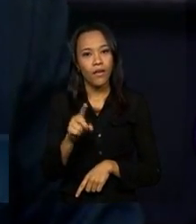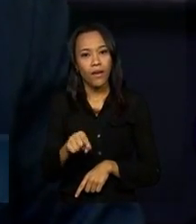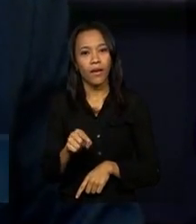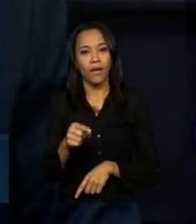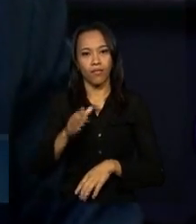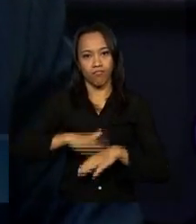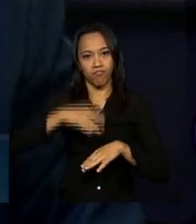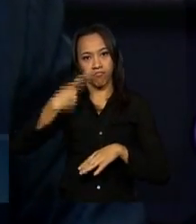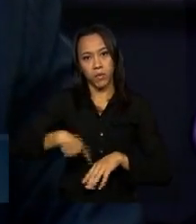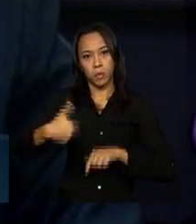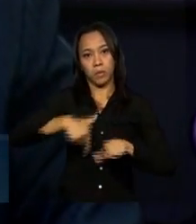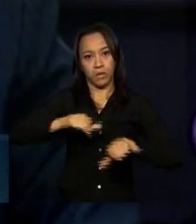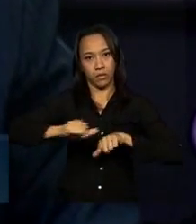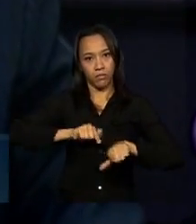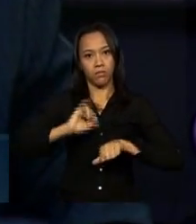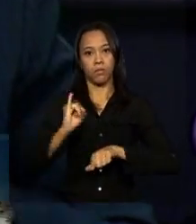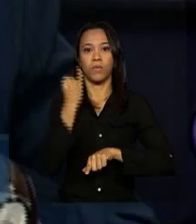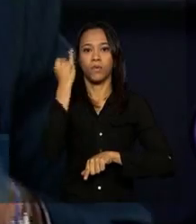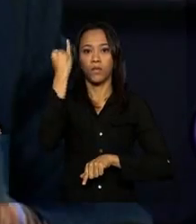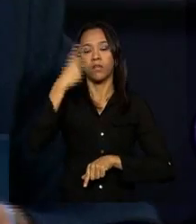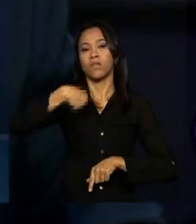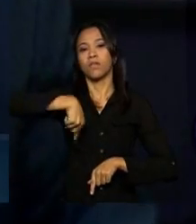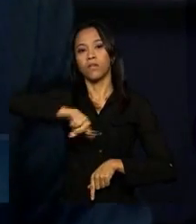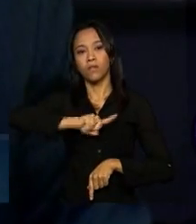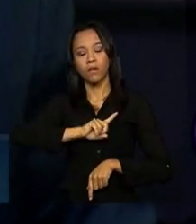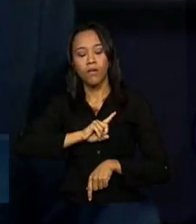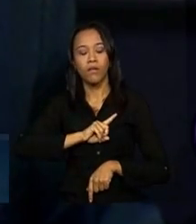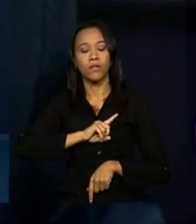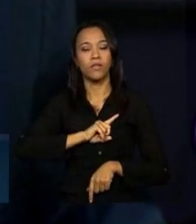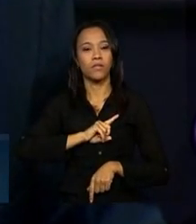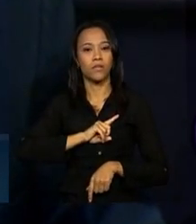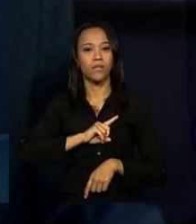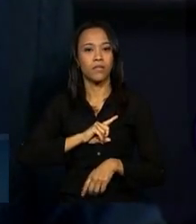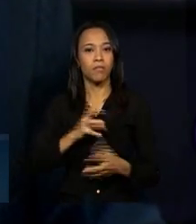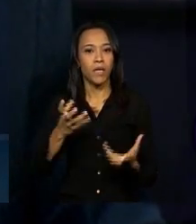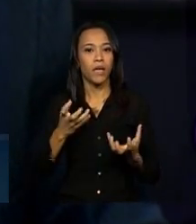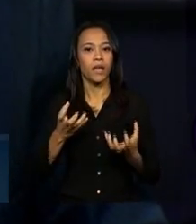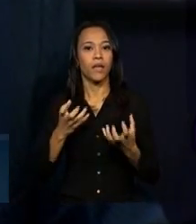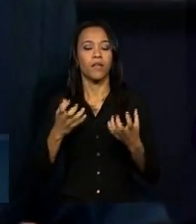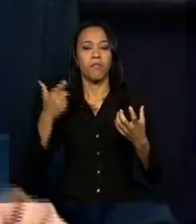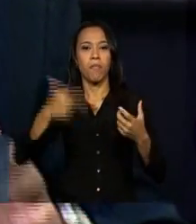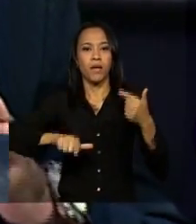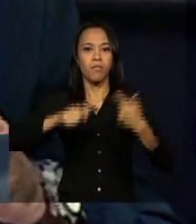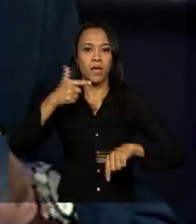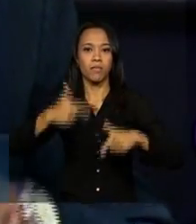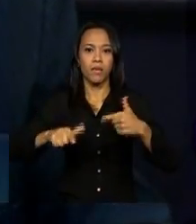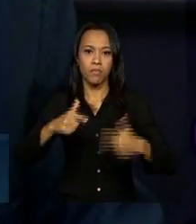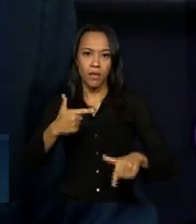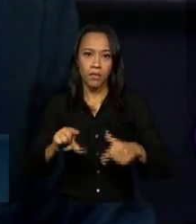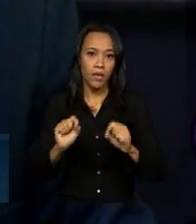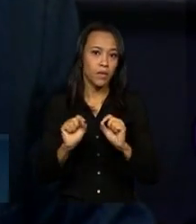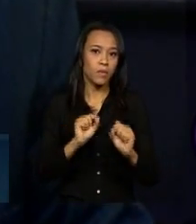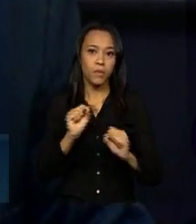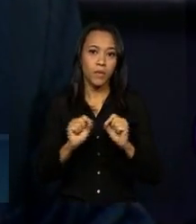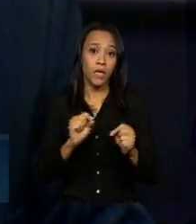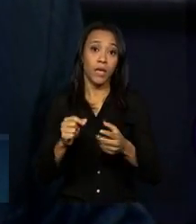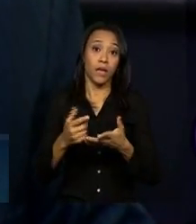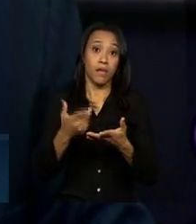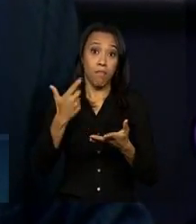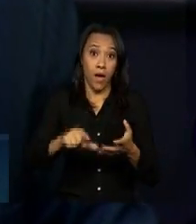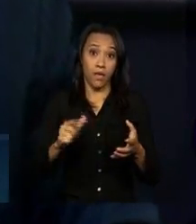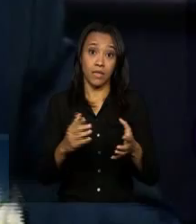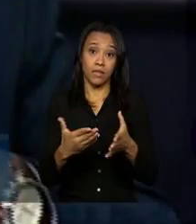importante nós estamos procurando ampliar cada vez mais a atuação dos Fundos